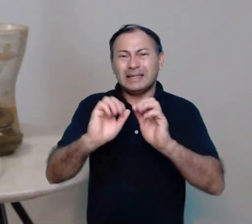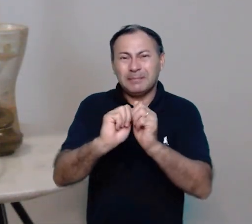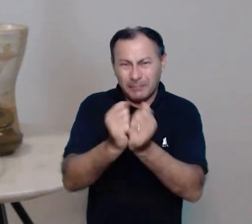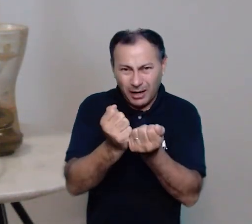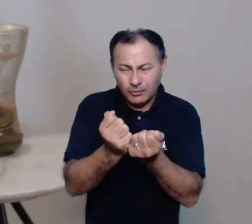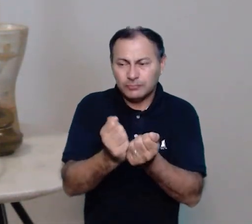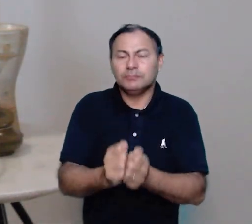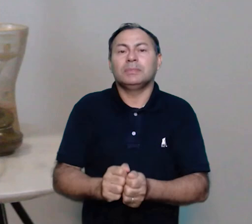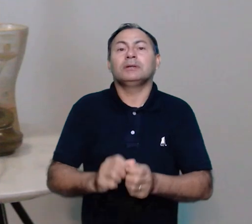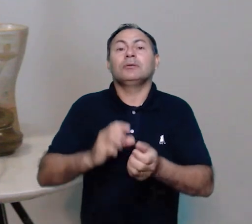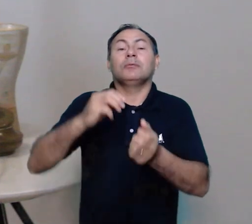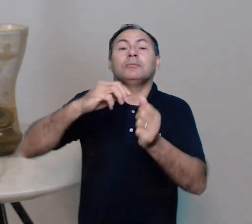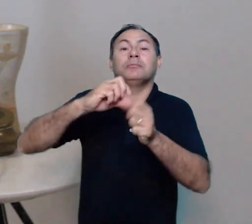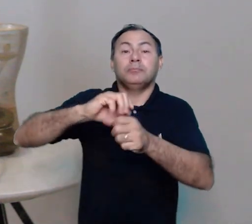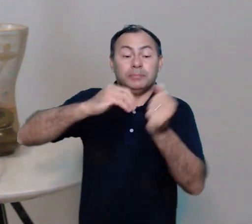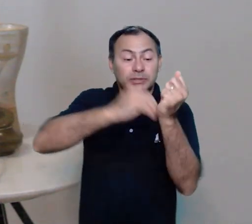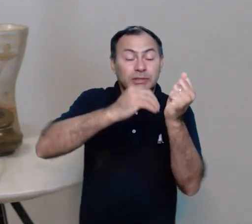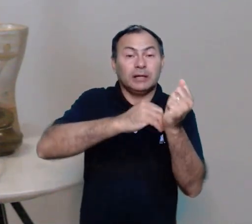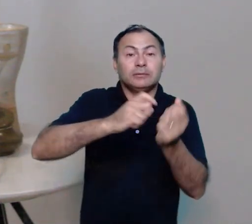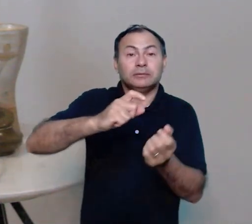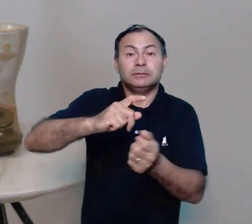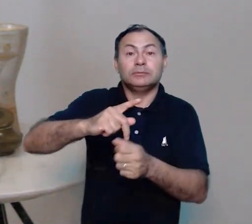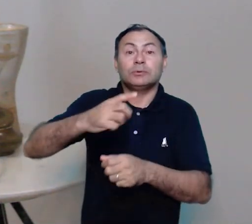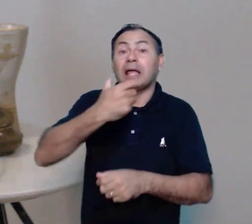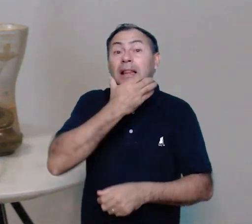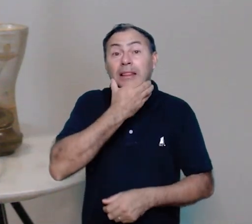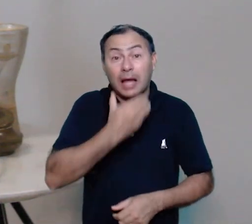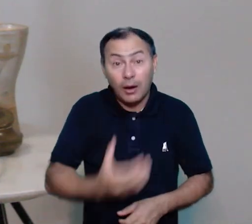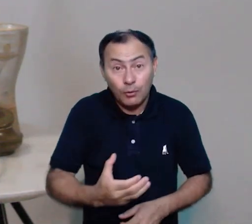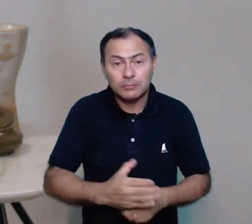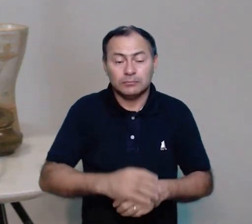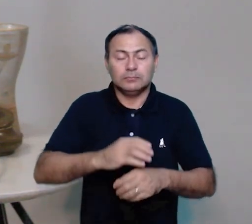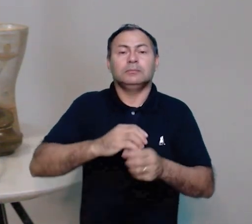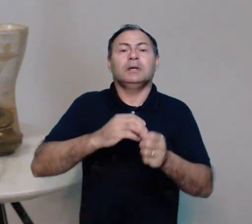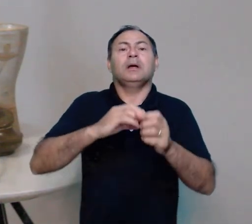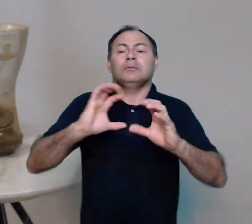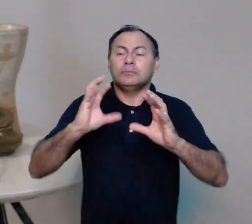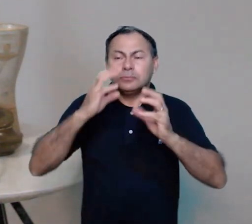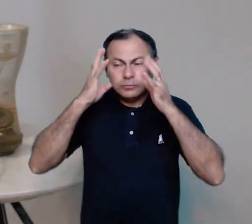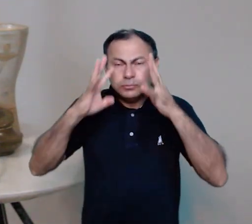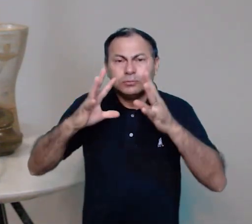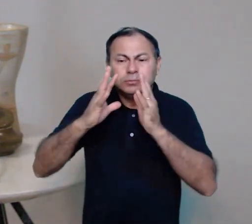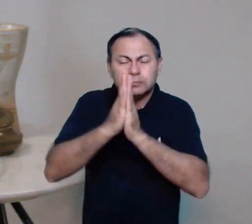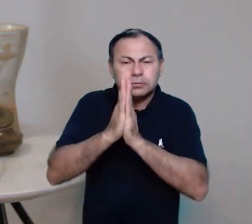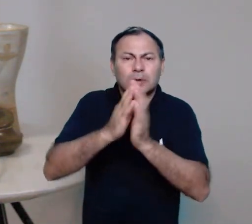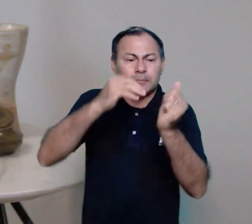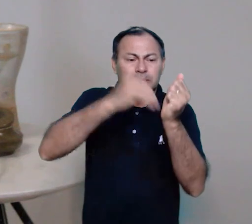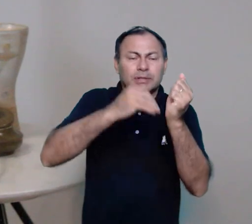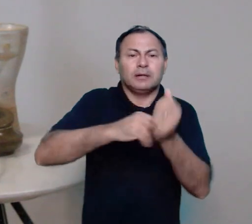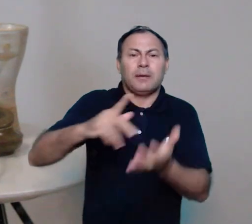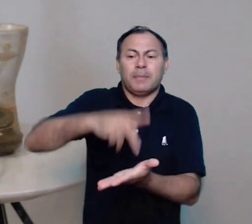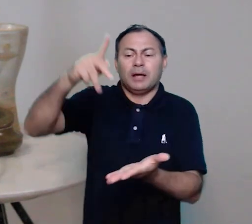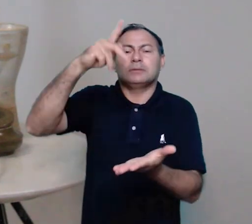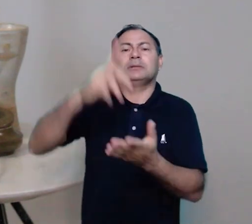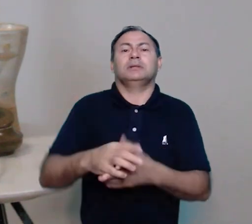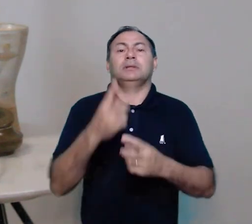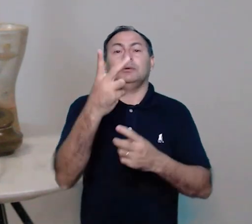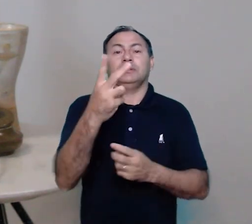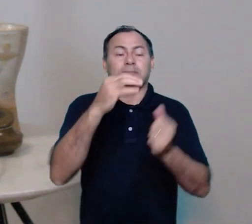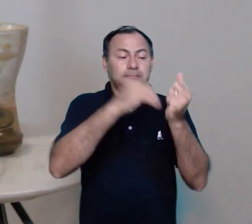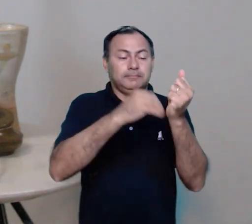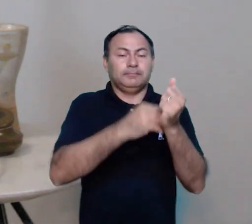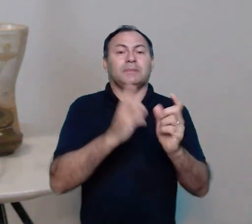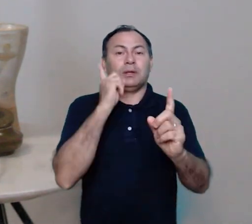do Natal, já contemplamos o mistério da Páscoa. E nesses dois mistérios encontramos o mistério